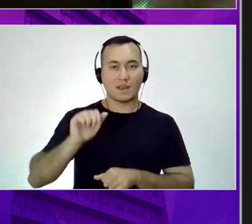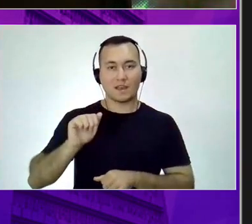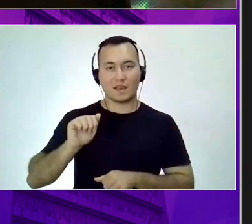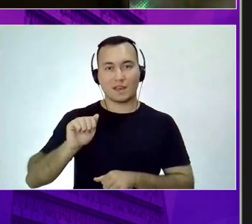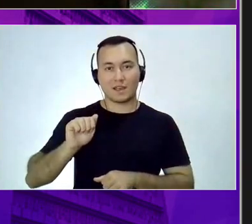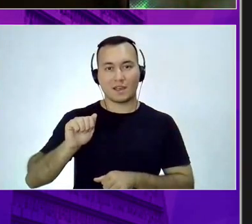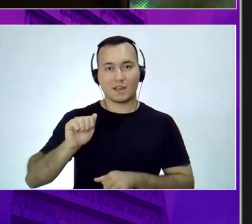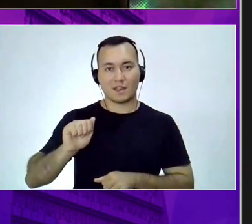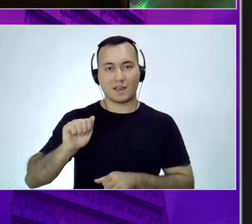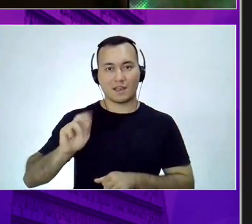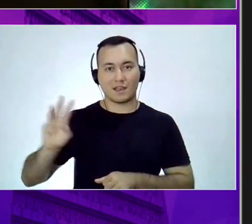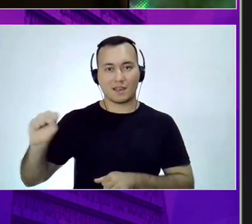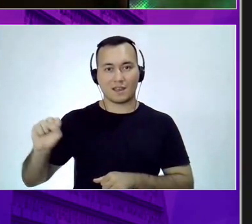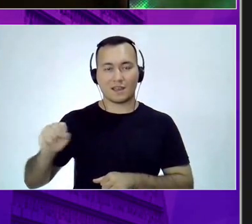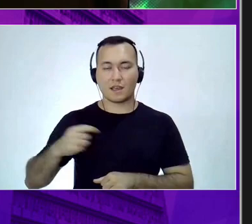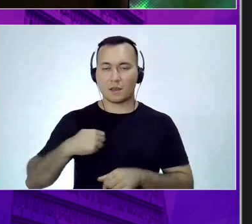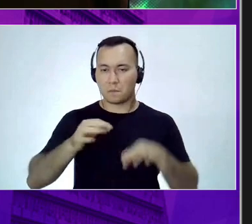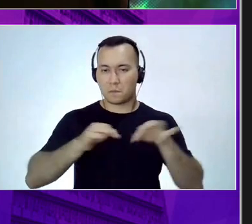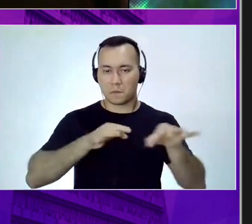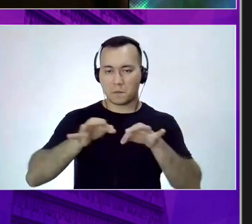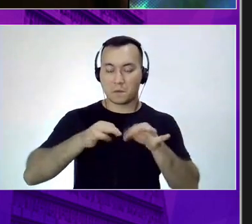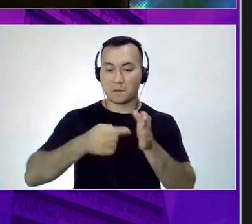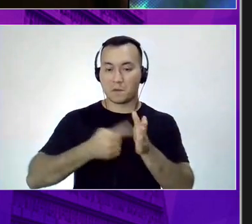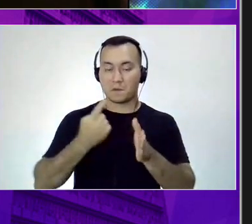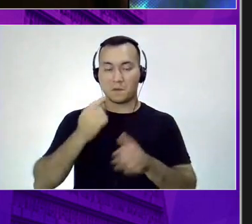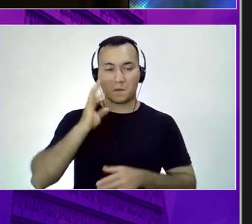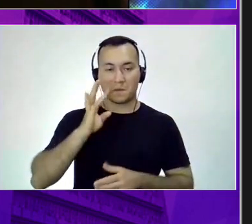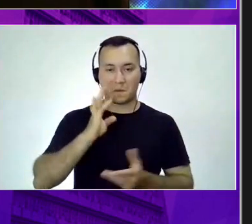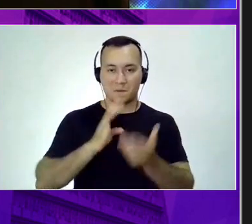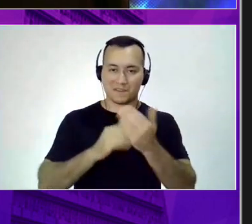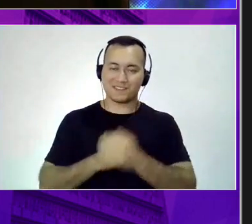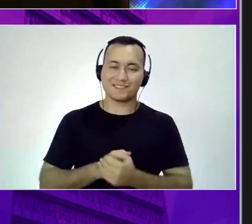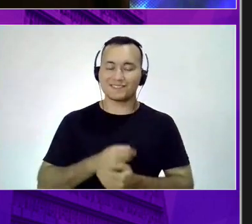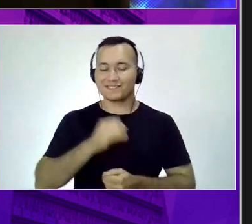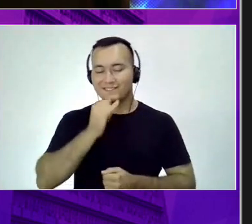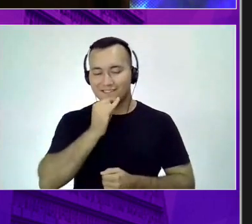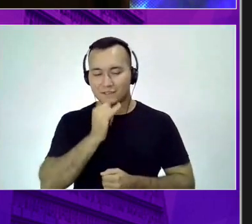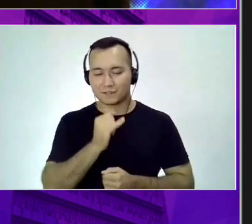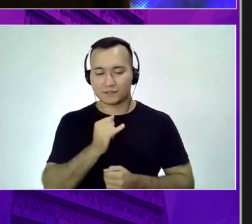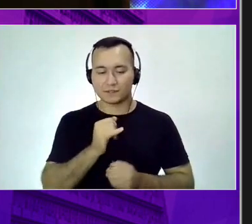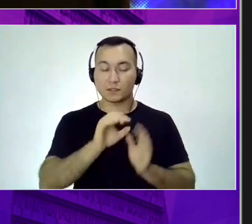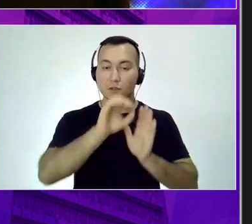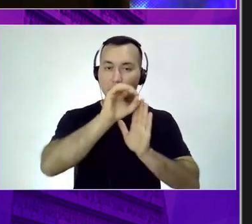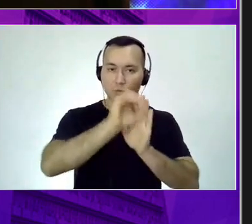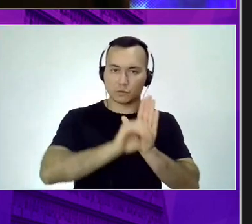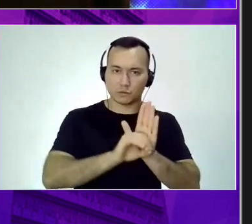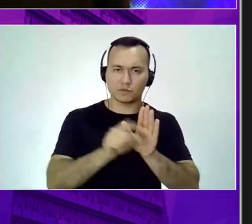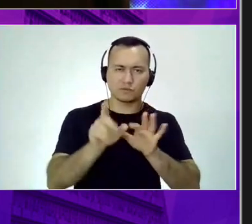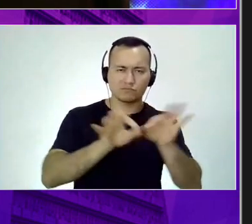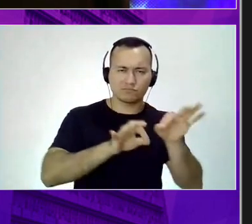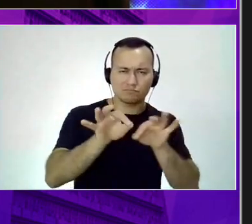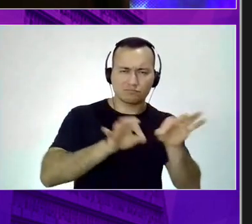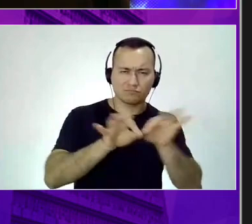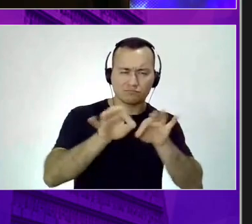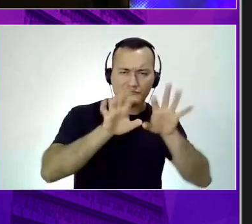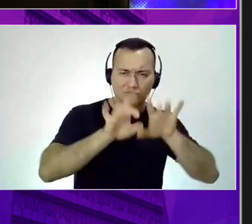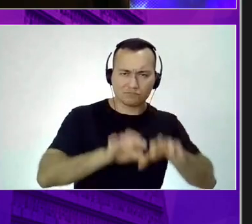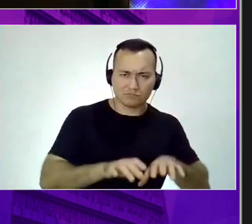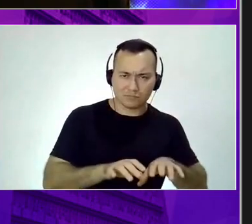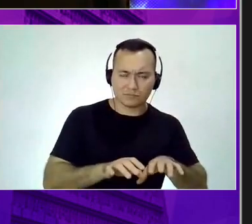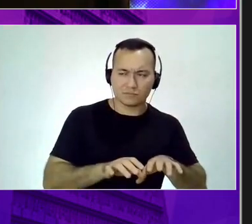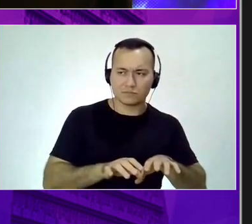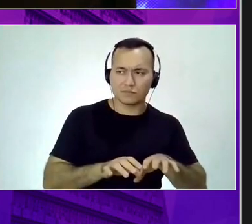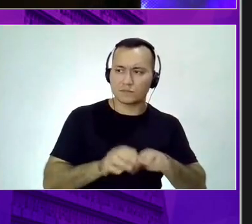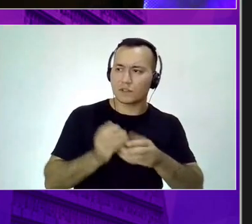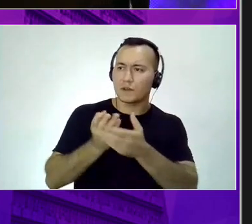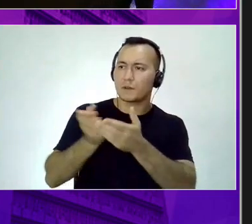você constrói uma visualização ali, um produto de dados em 360 graus para enxergar seu cliente. Então,